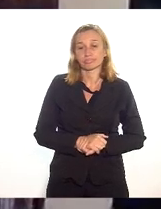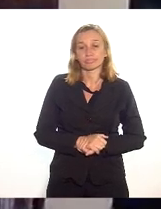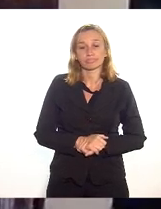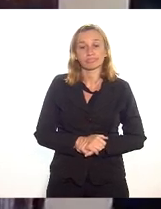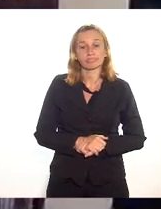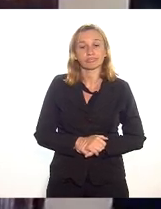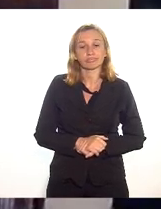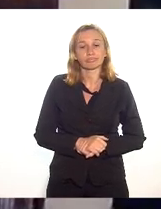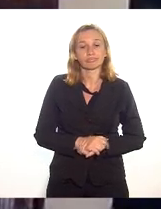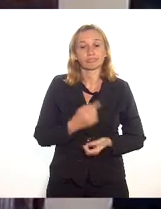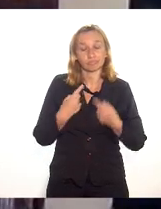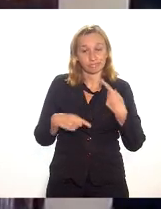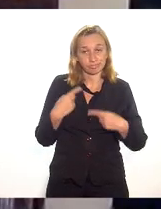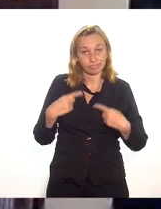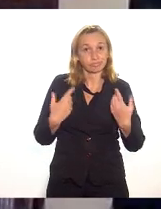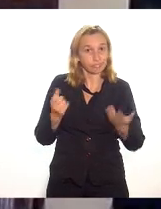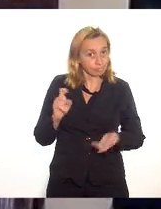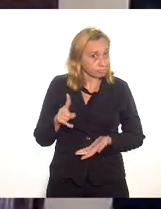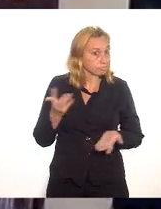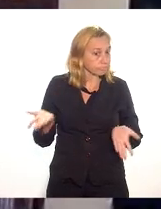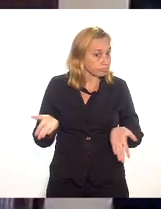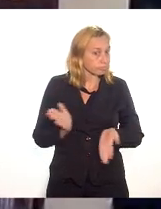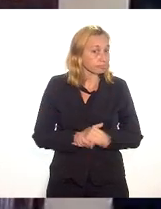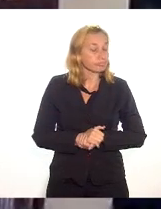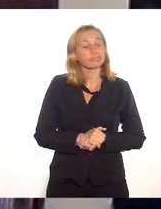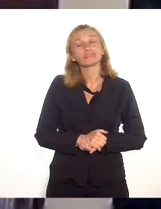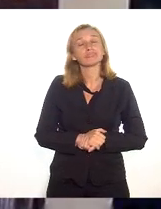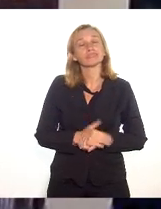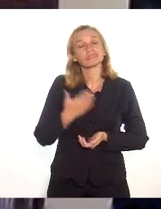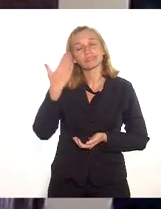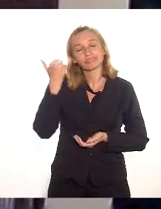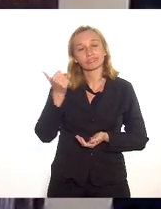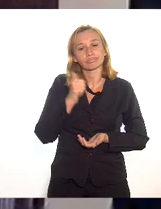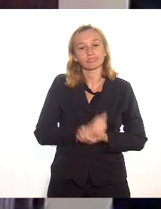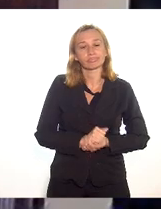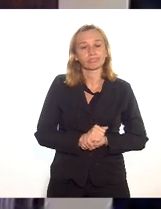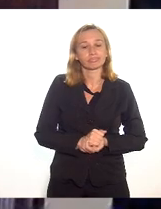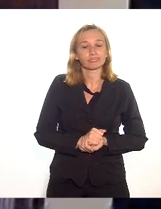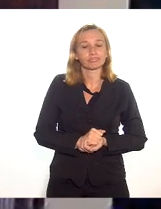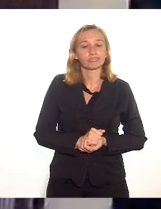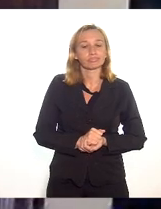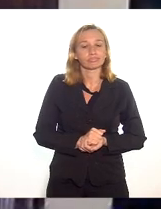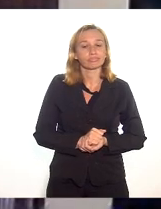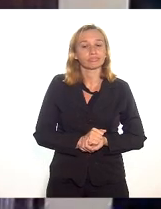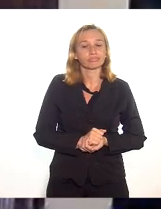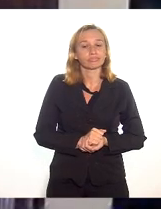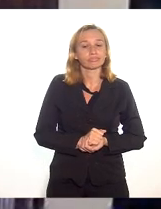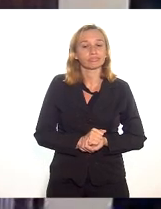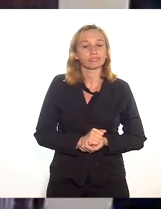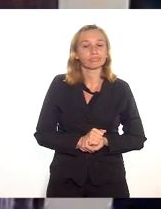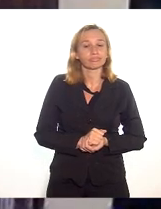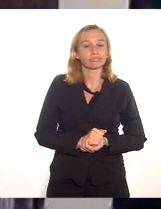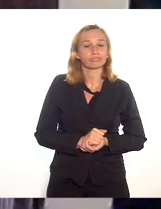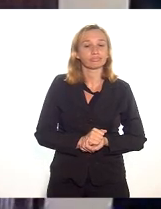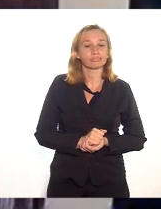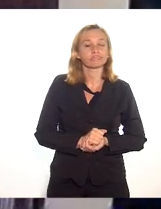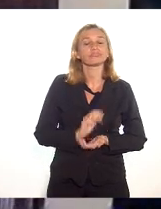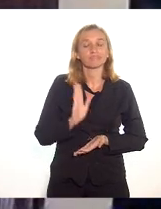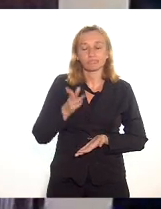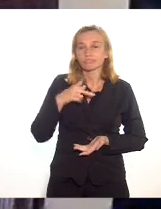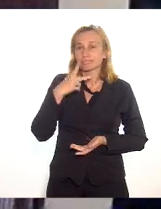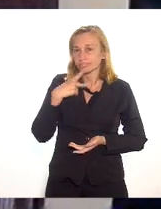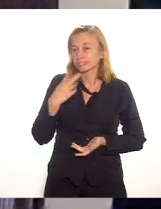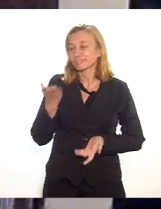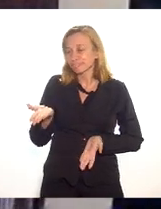responsável por essa política. Né? E sabe, porque nós sabemos perfeitamente, já foi dito aí